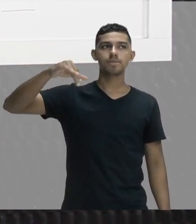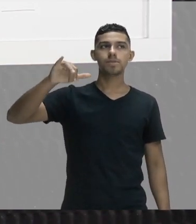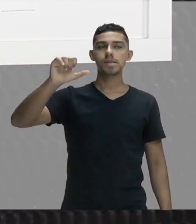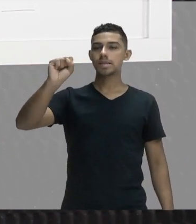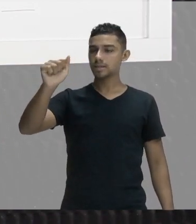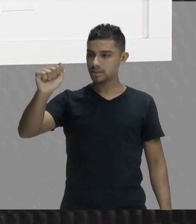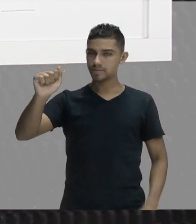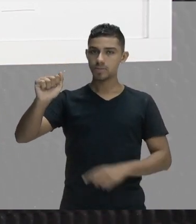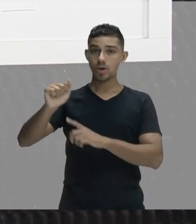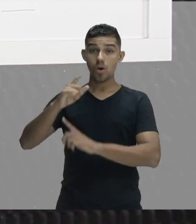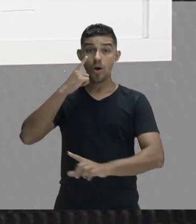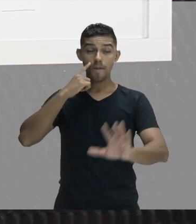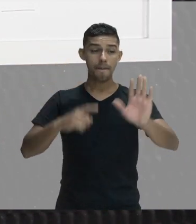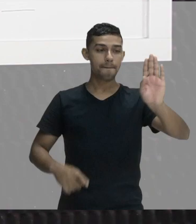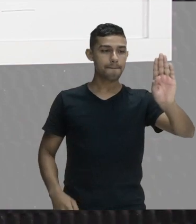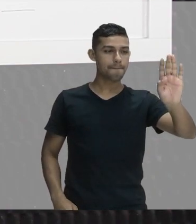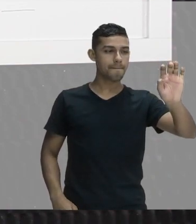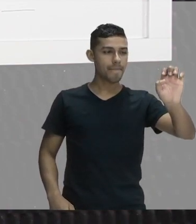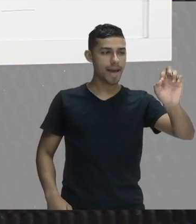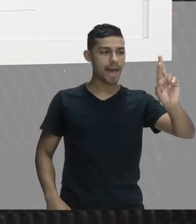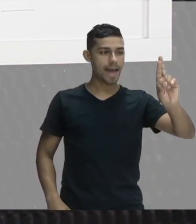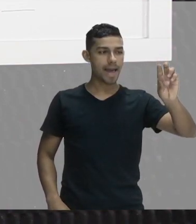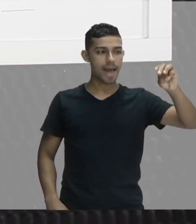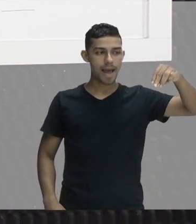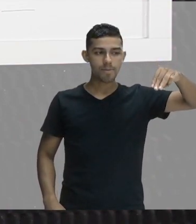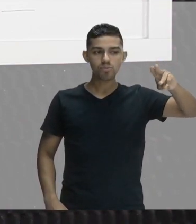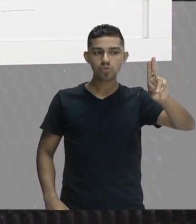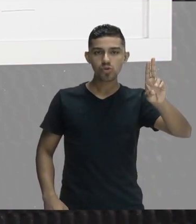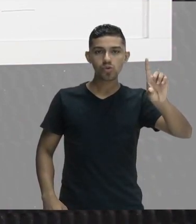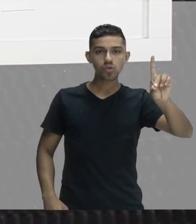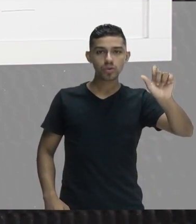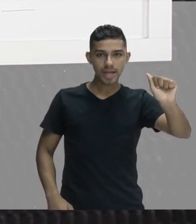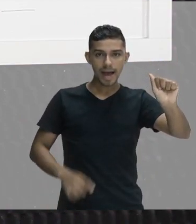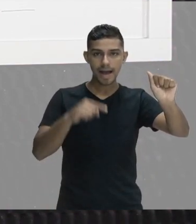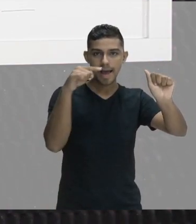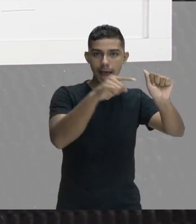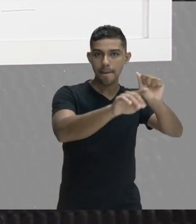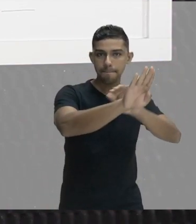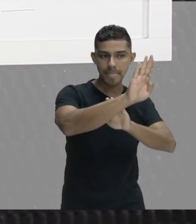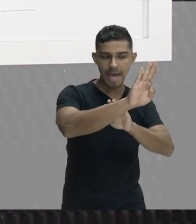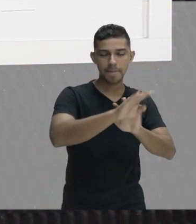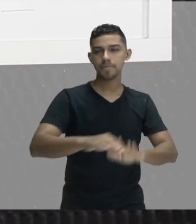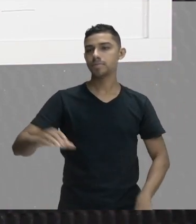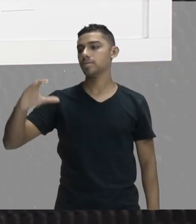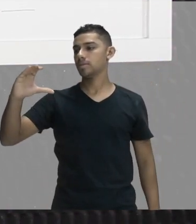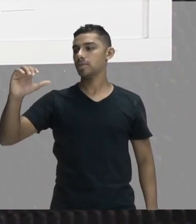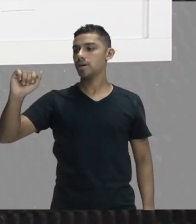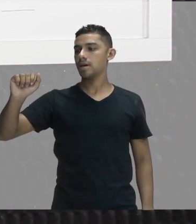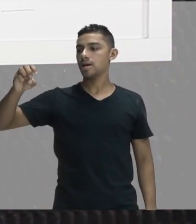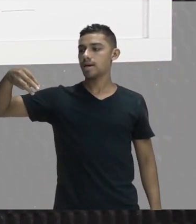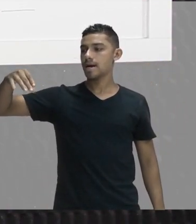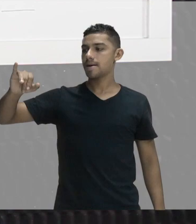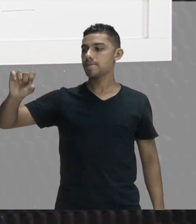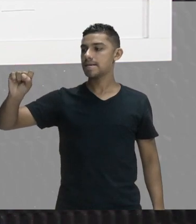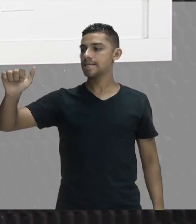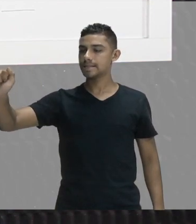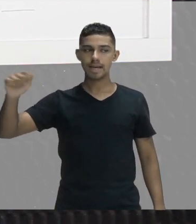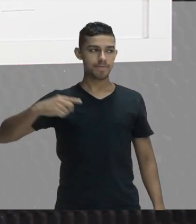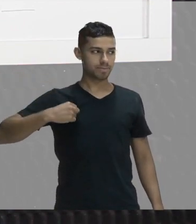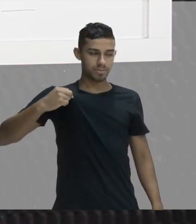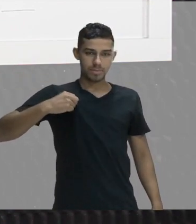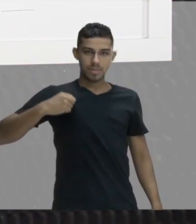mudar aqui para 3, que eu errei aqui. Camisa 1, camisa 2 e camisa